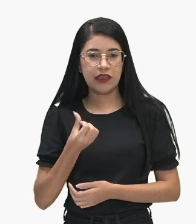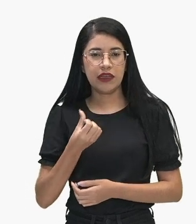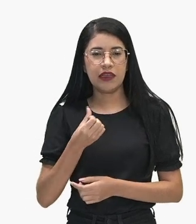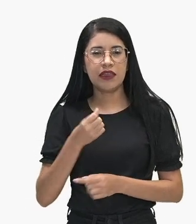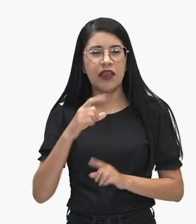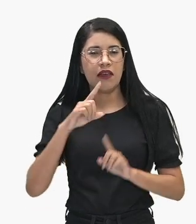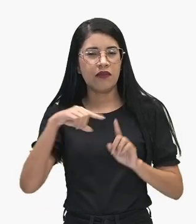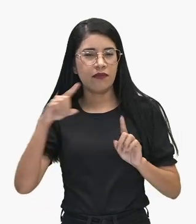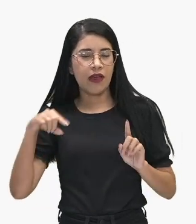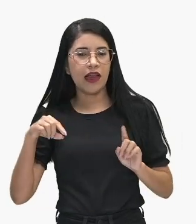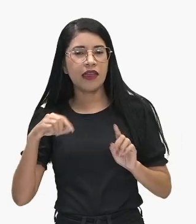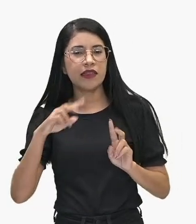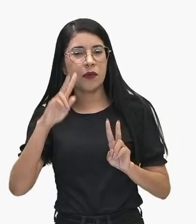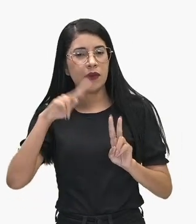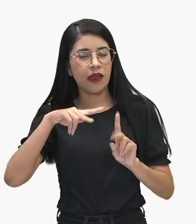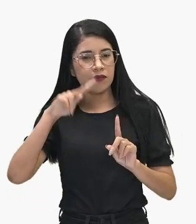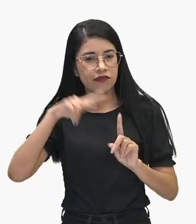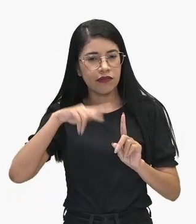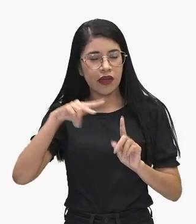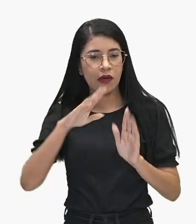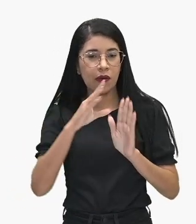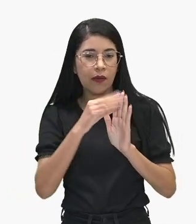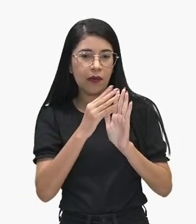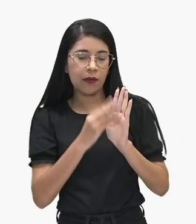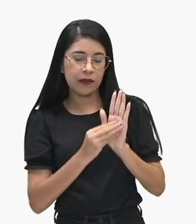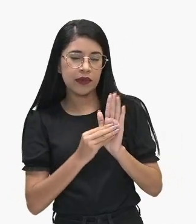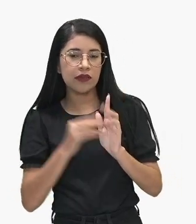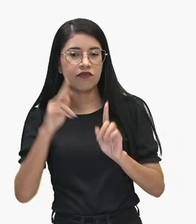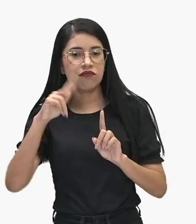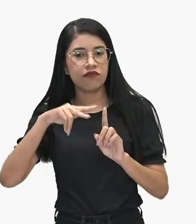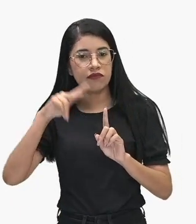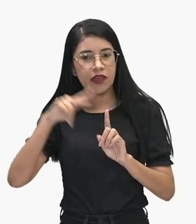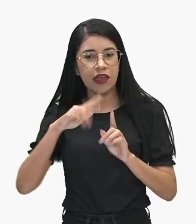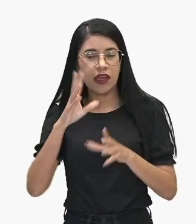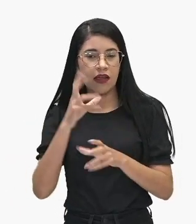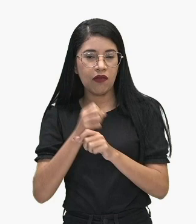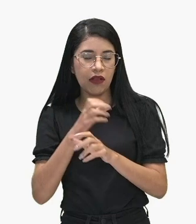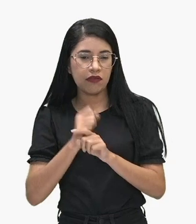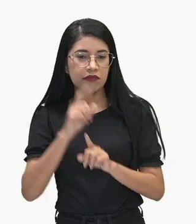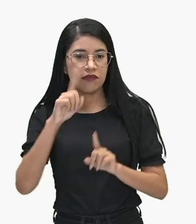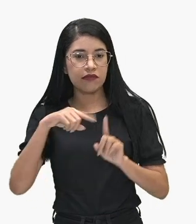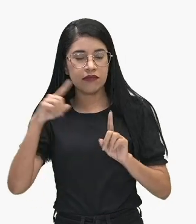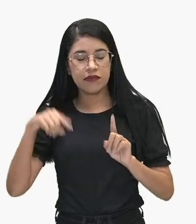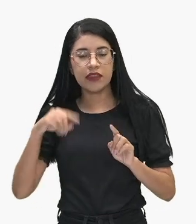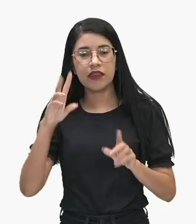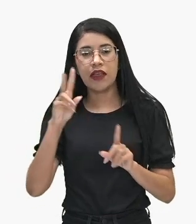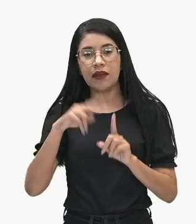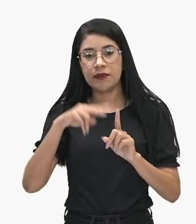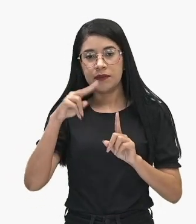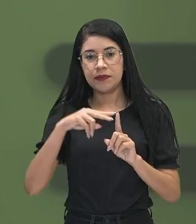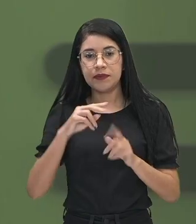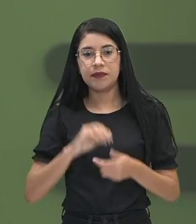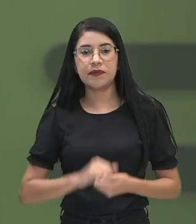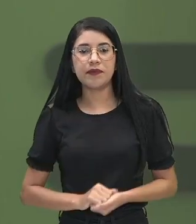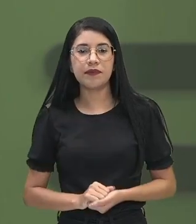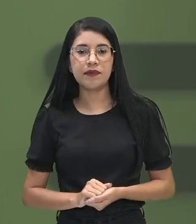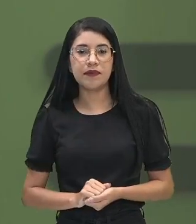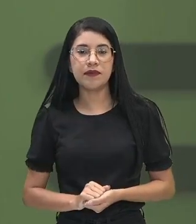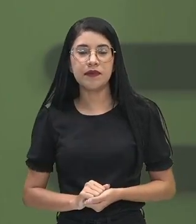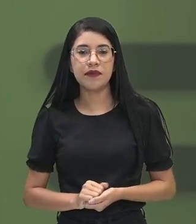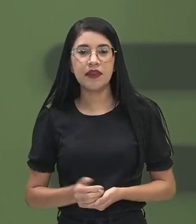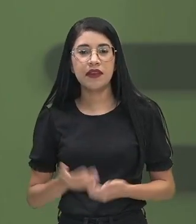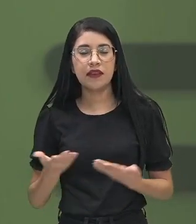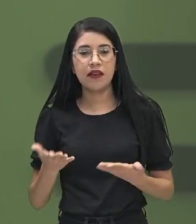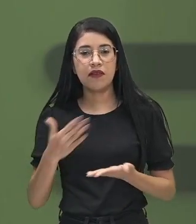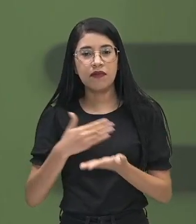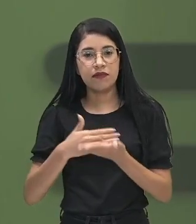de entalpia, conceito de entalpia, cálculo da variação de entalpia no detalhamento. Então,